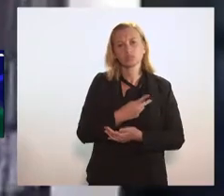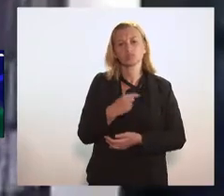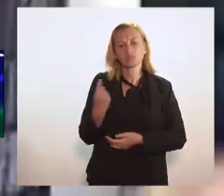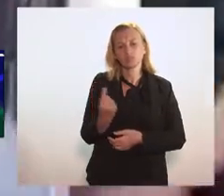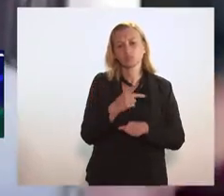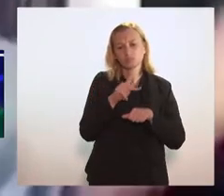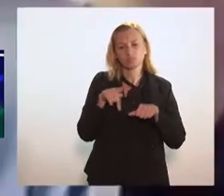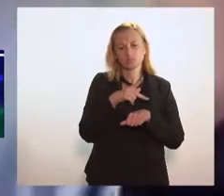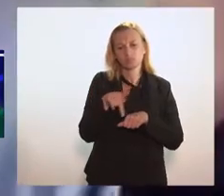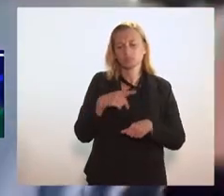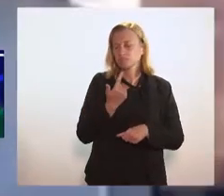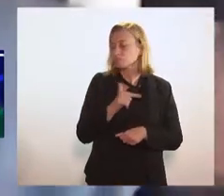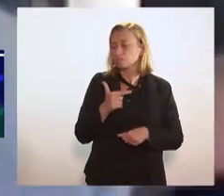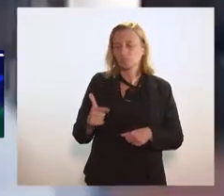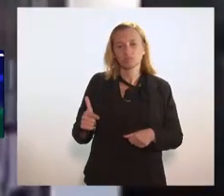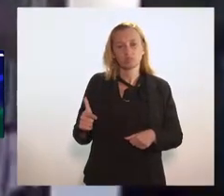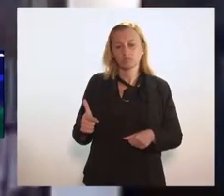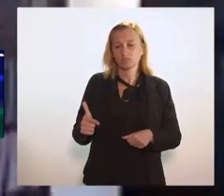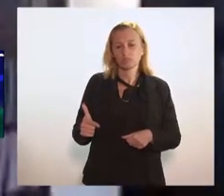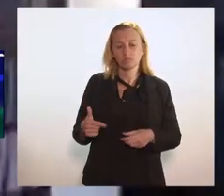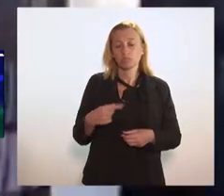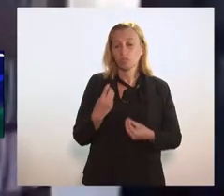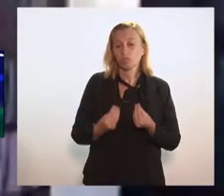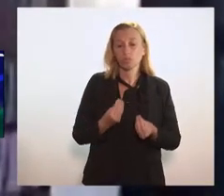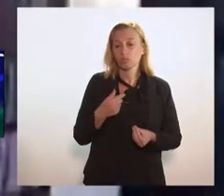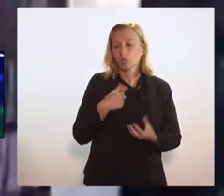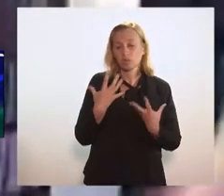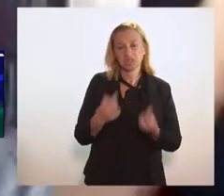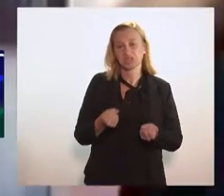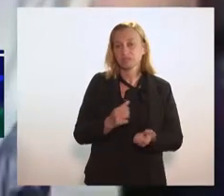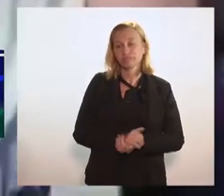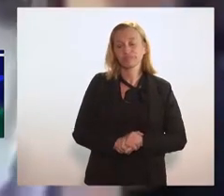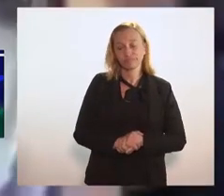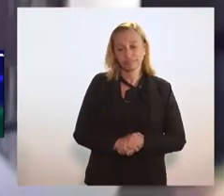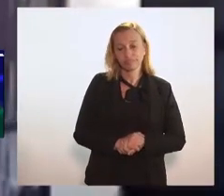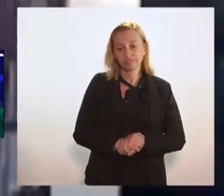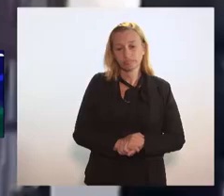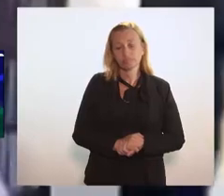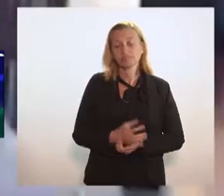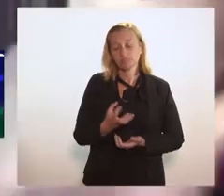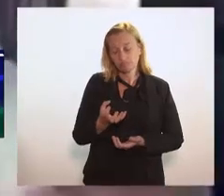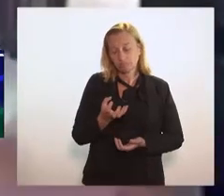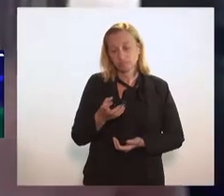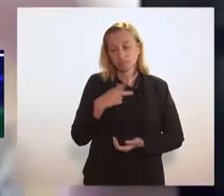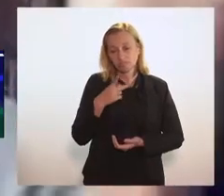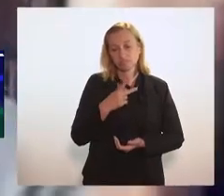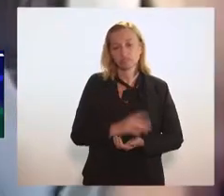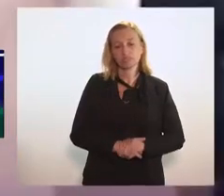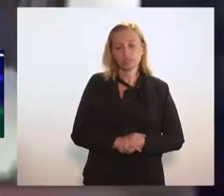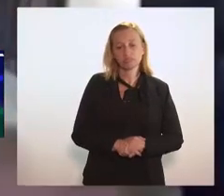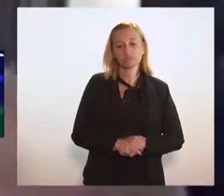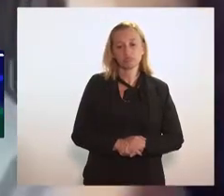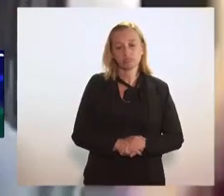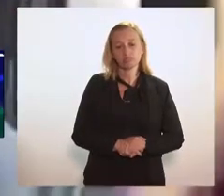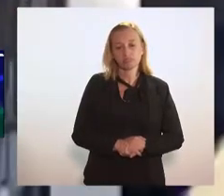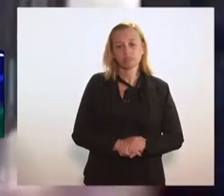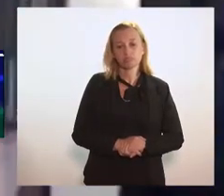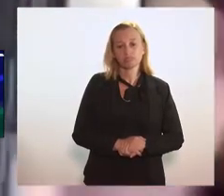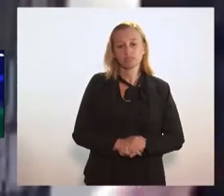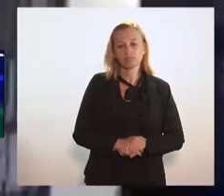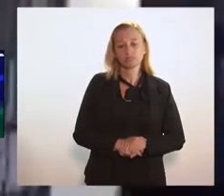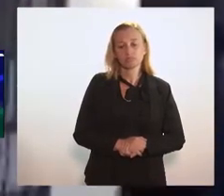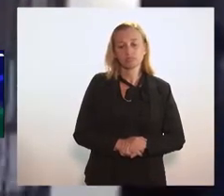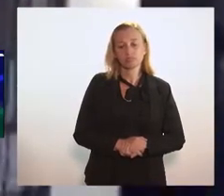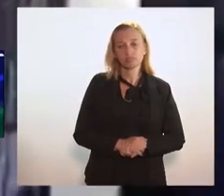nosso país. Não entra na minha cabeça, não entra mesmo. Isso daí é realmente totalmente